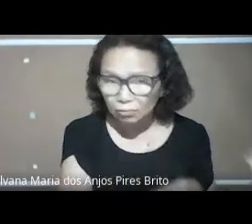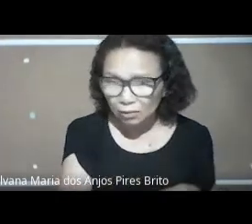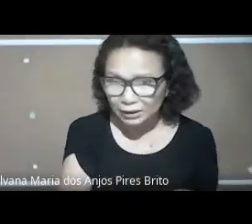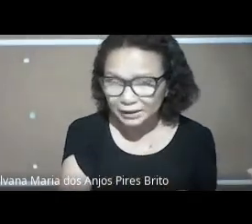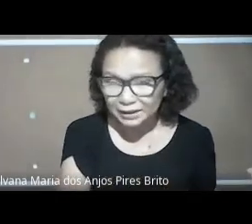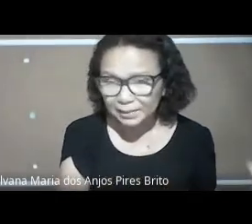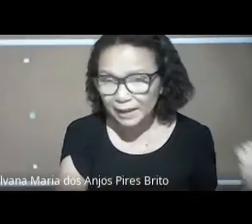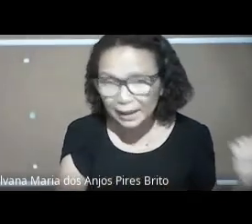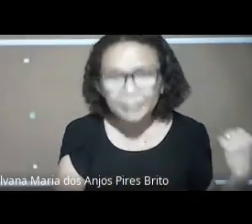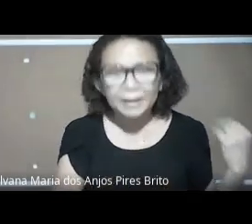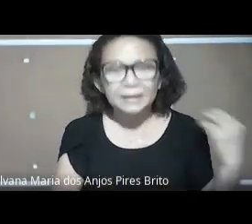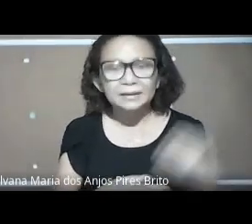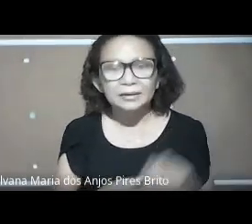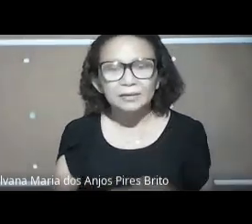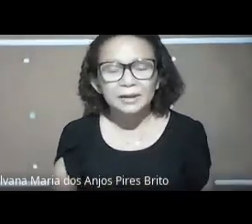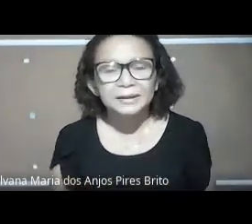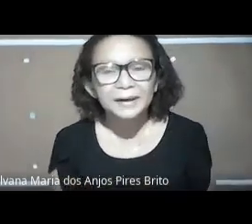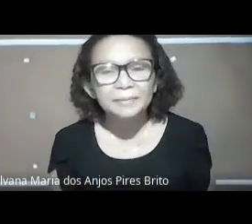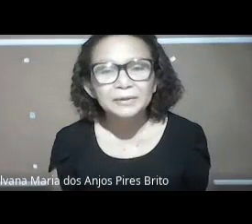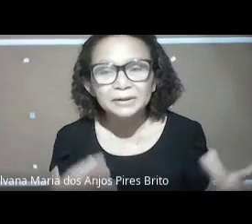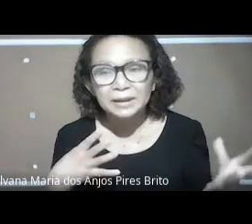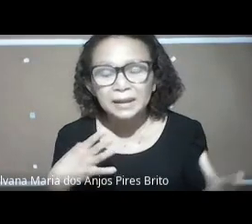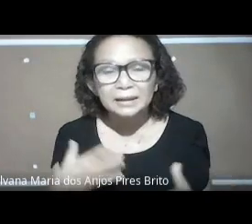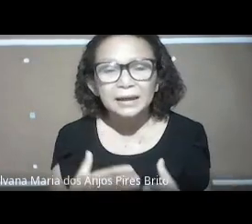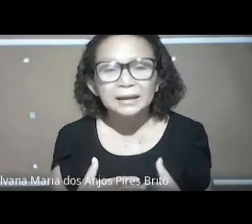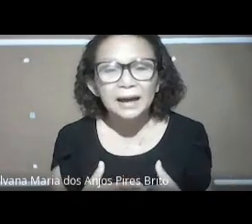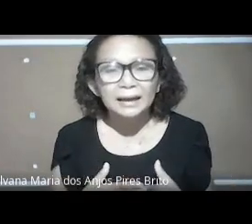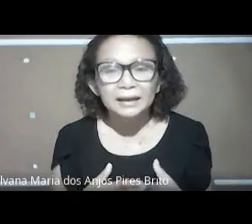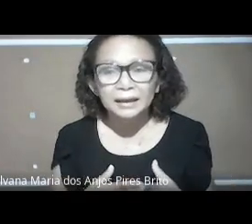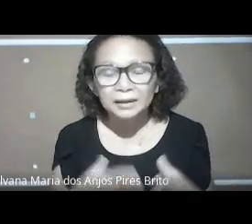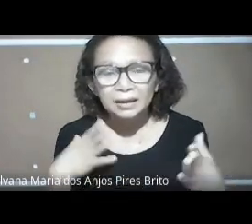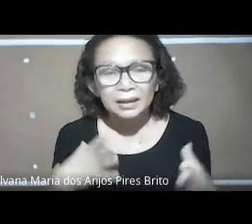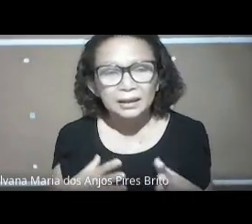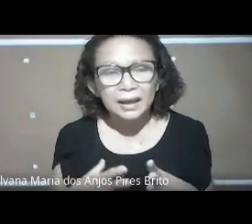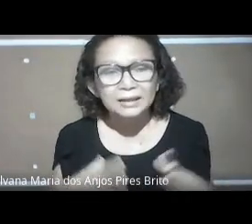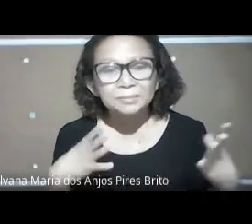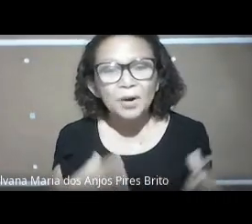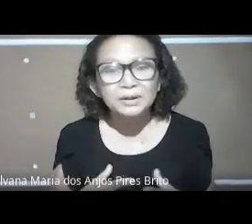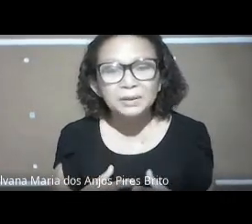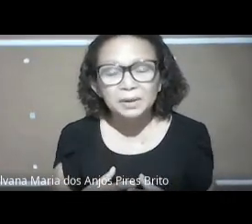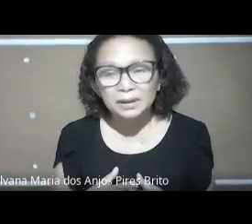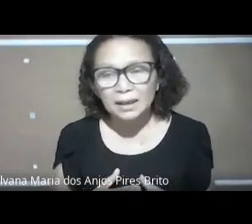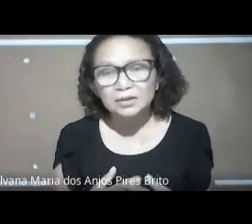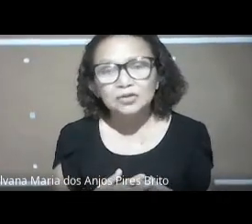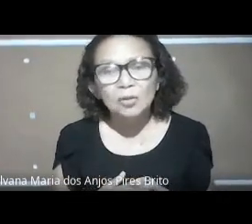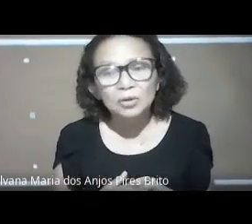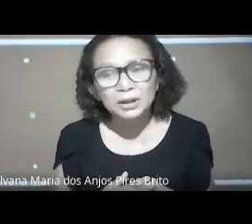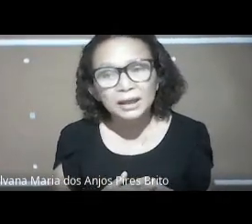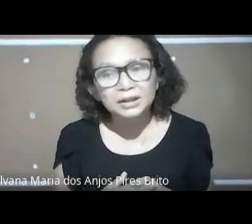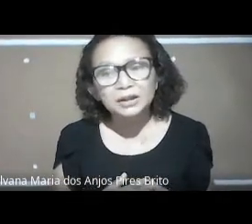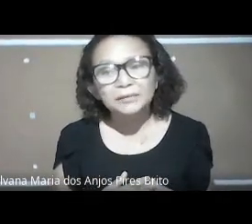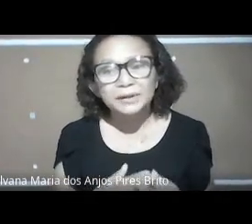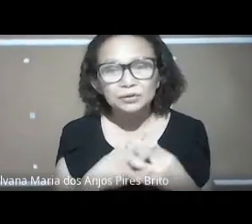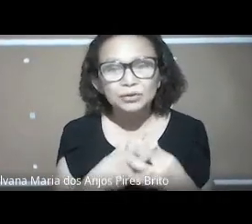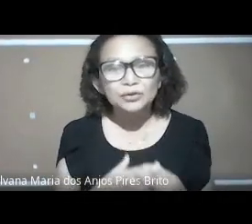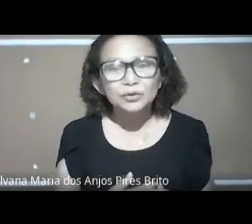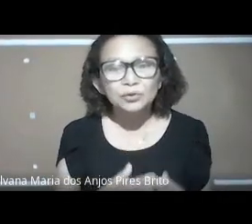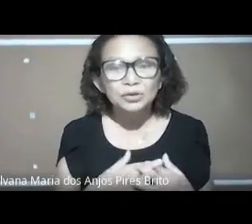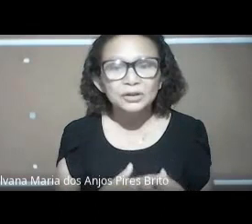Mas nossa disciplina é Libras, então nós iremos tratar aqui das possibilidades